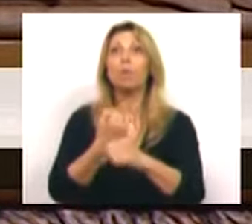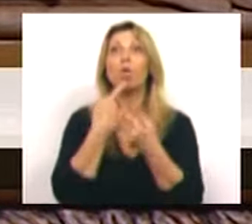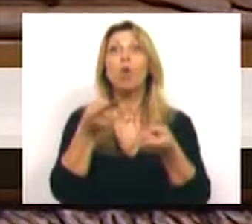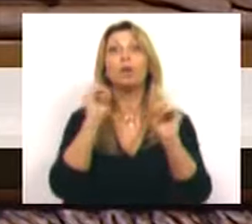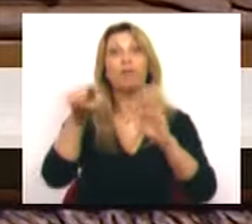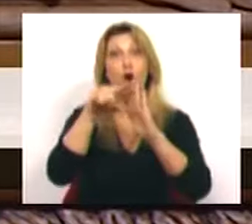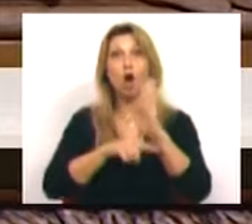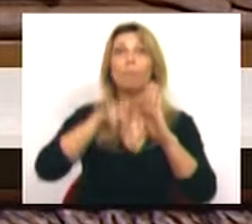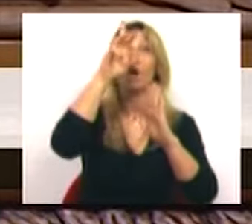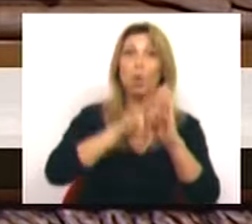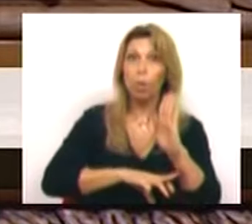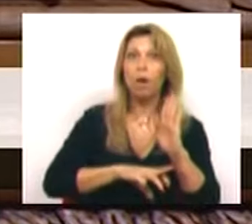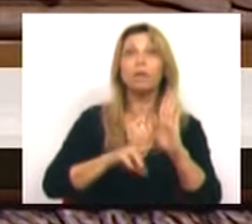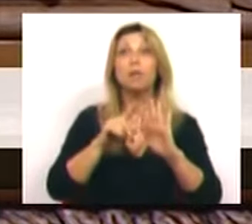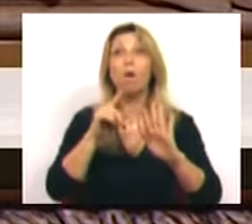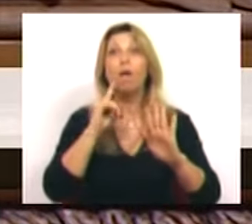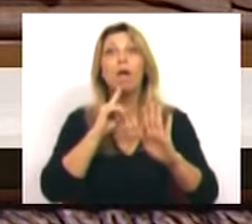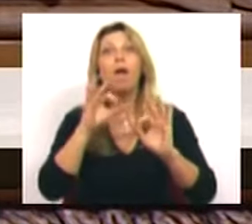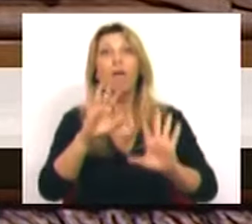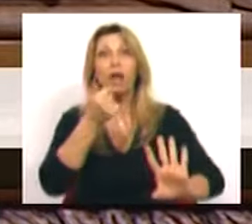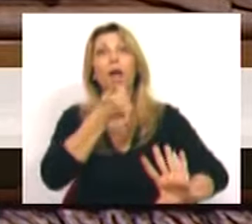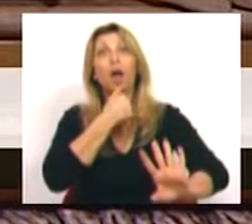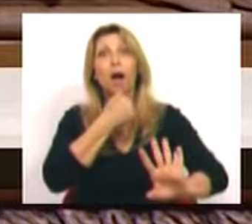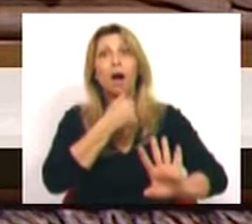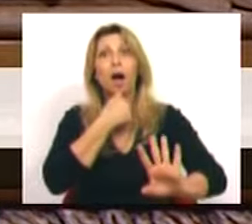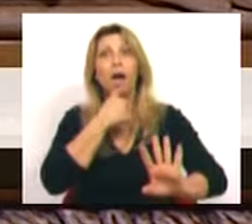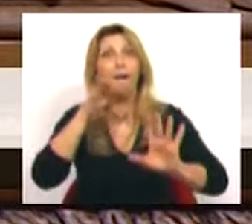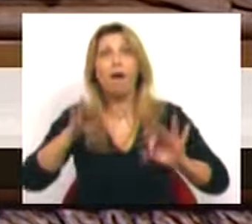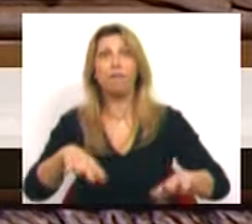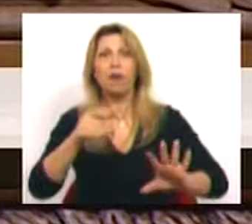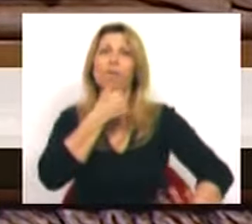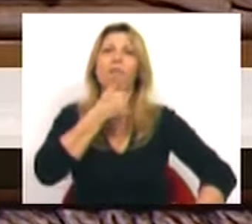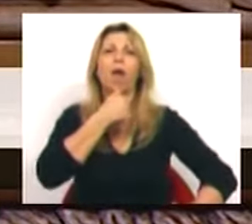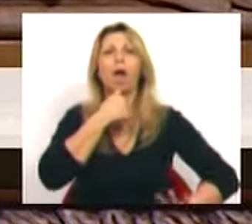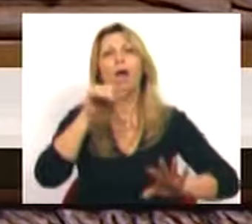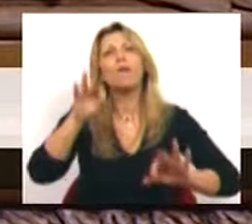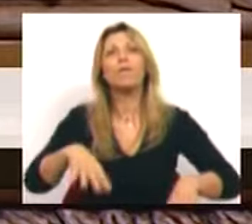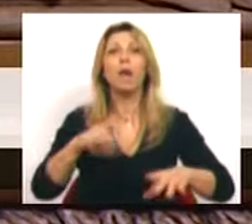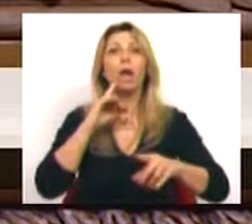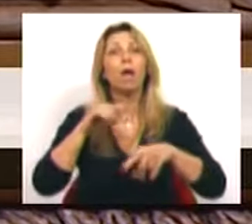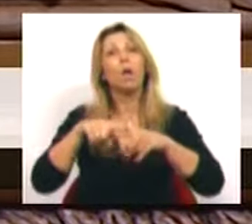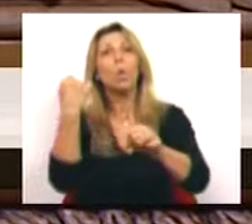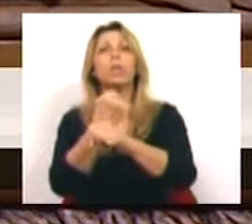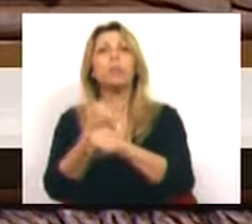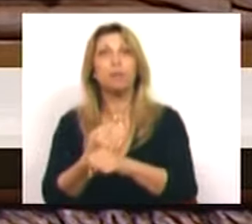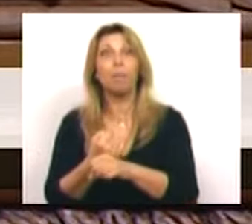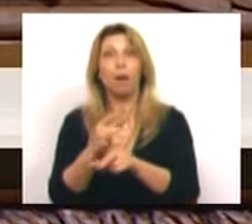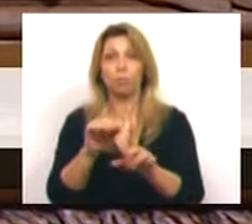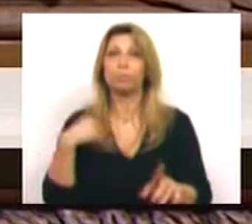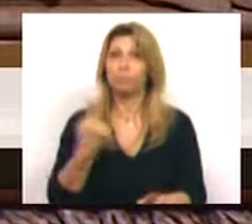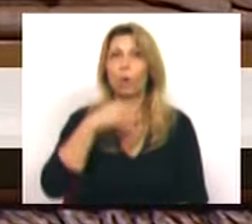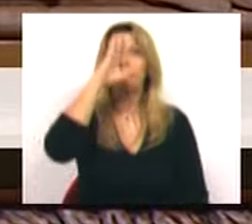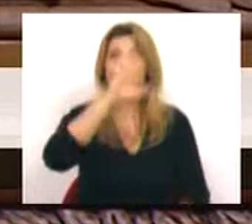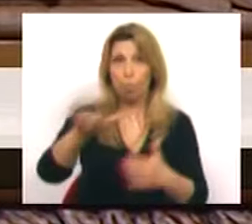da arbitrariedade nos horários de trabalho. Nós sabemos que as propostas que estão hoje em discussão não resolvem